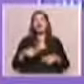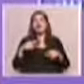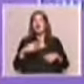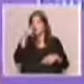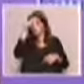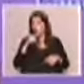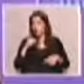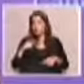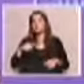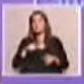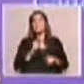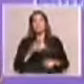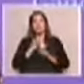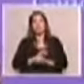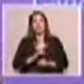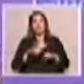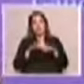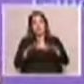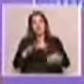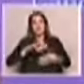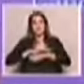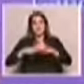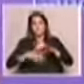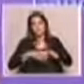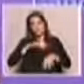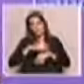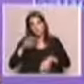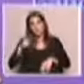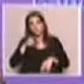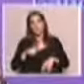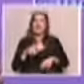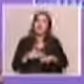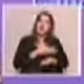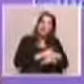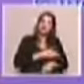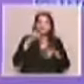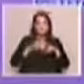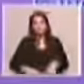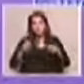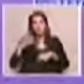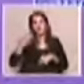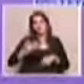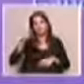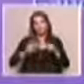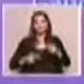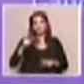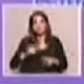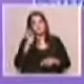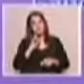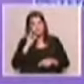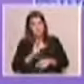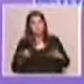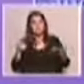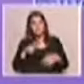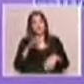contra o cancro da mama, chamando assim a atenção para a importância do diagnóstico precoce e para todos os direitos das pessoas, sobretudo das mulheres, a